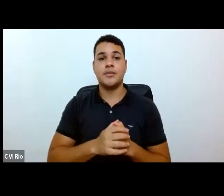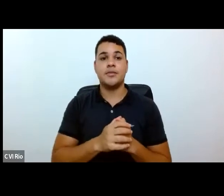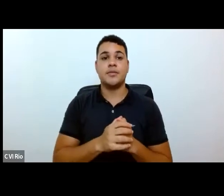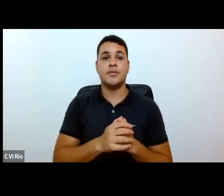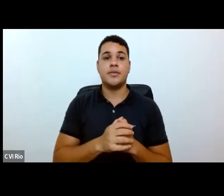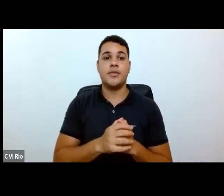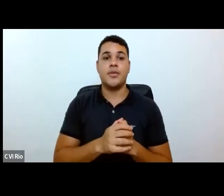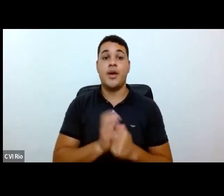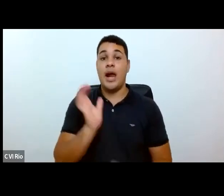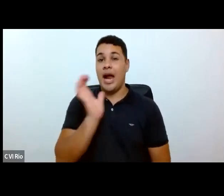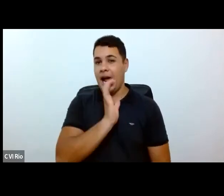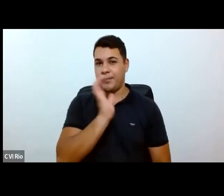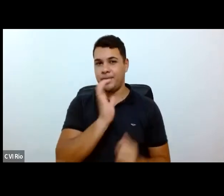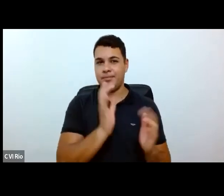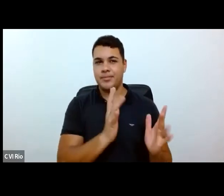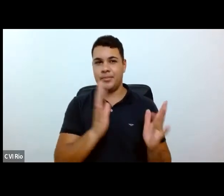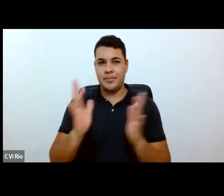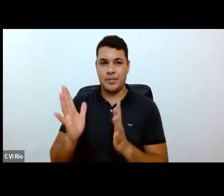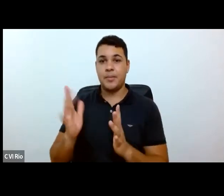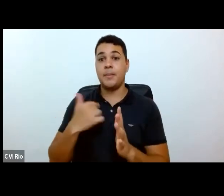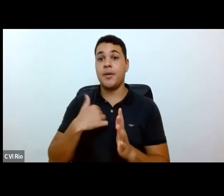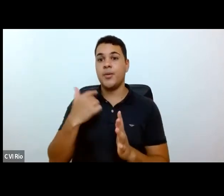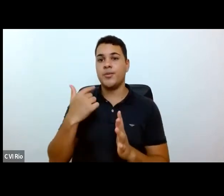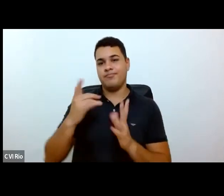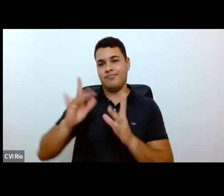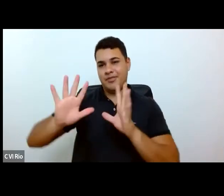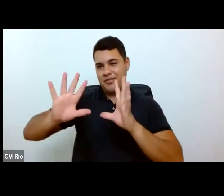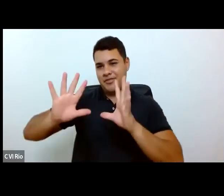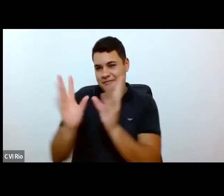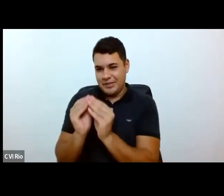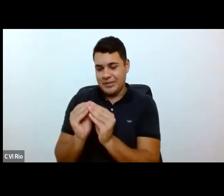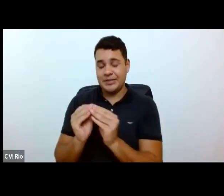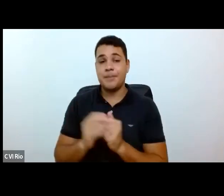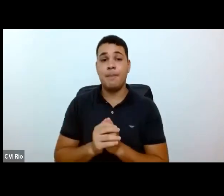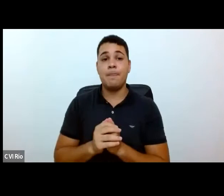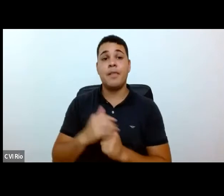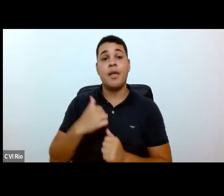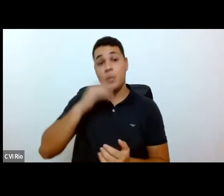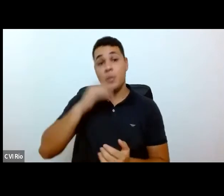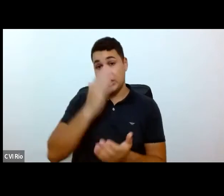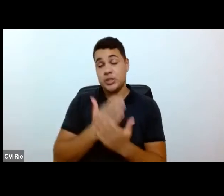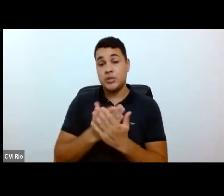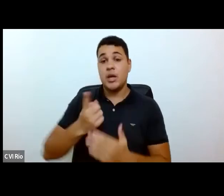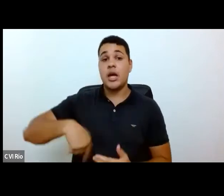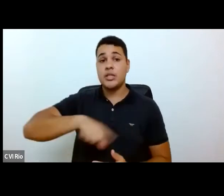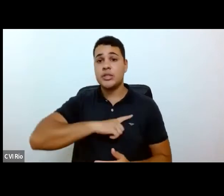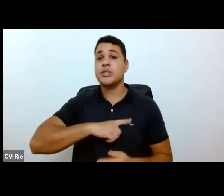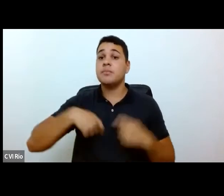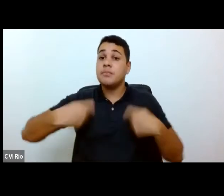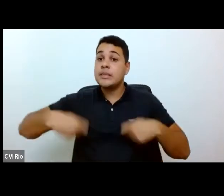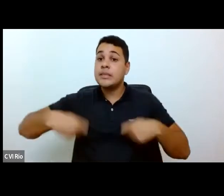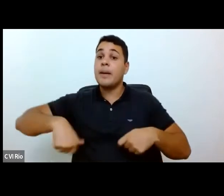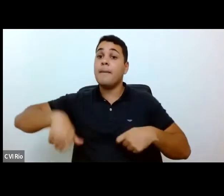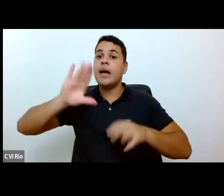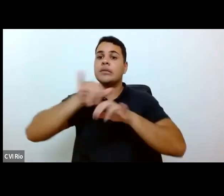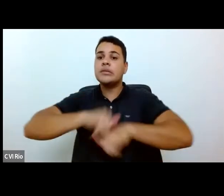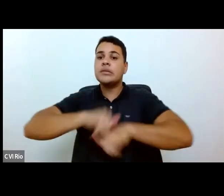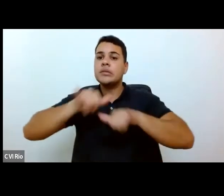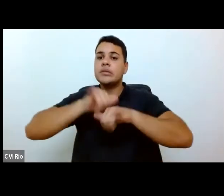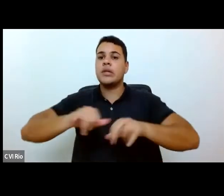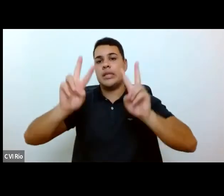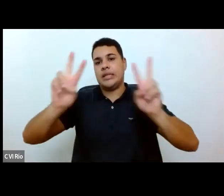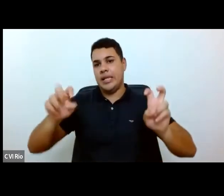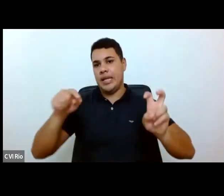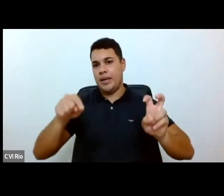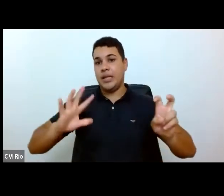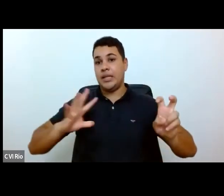rapidamente, para mim já começar a finalizar minha fala, acredito que a ampliação das cotas trans é essencial, é urgente, né? Aqui